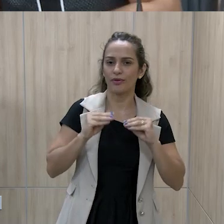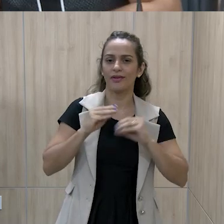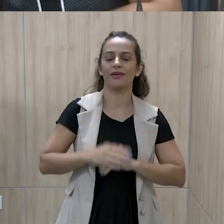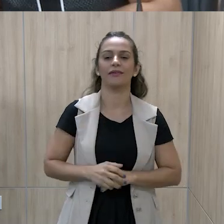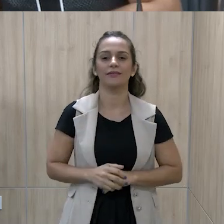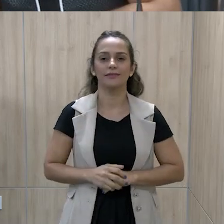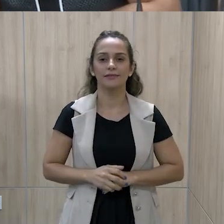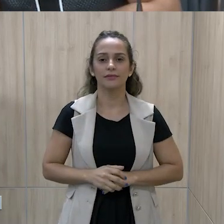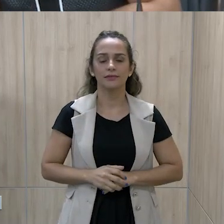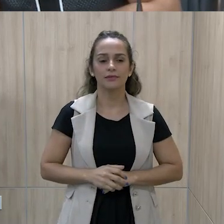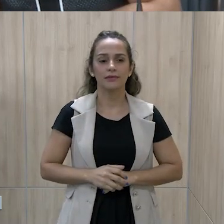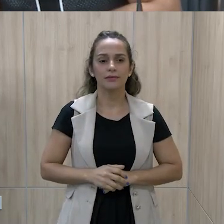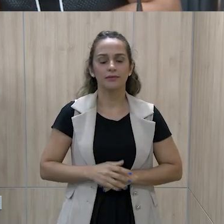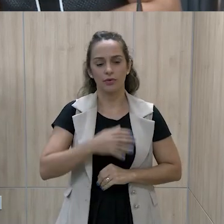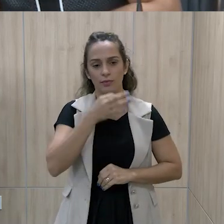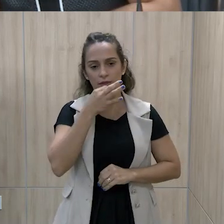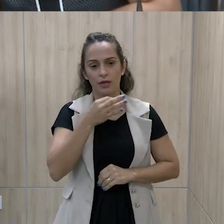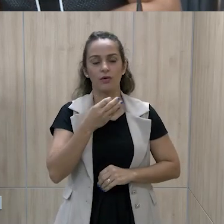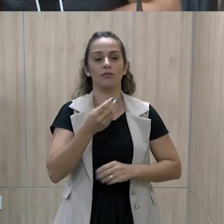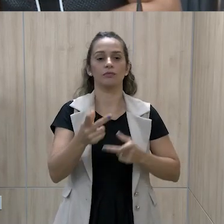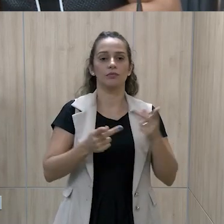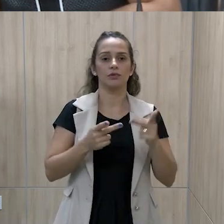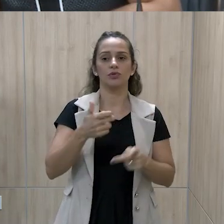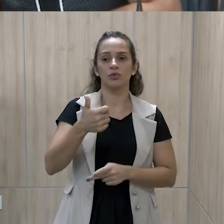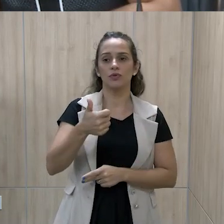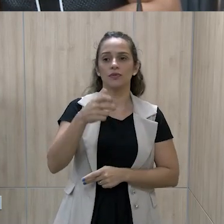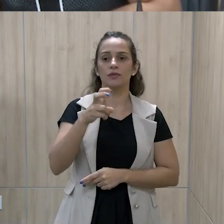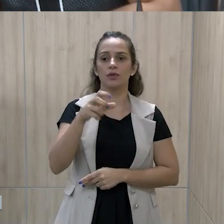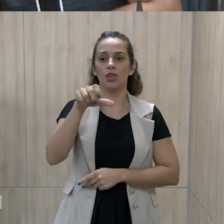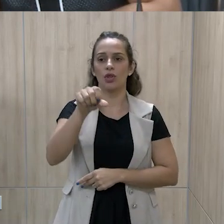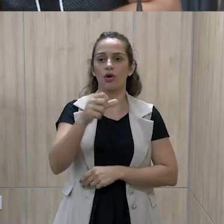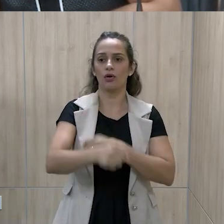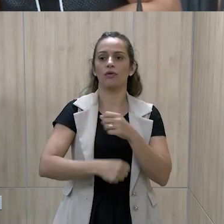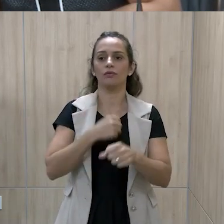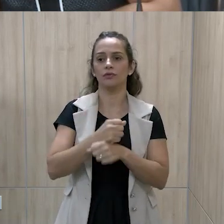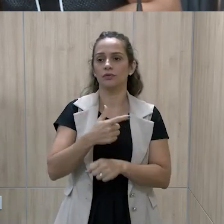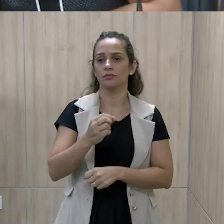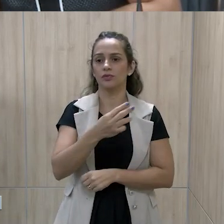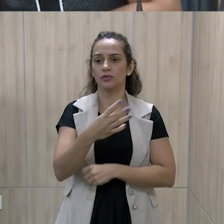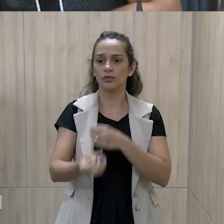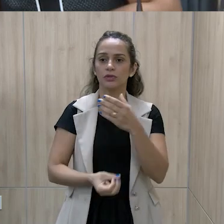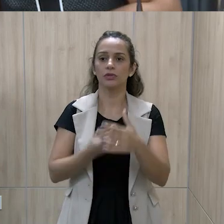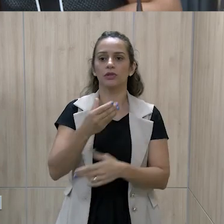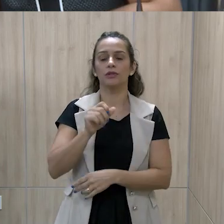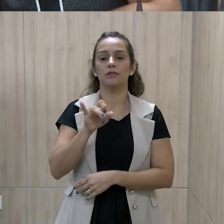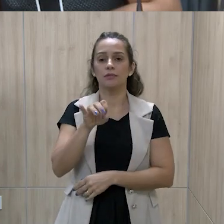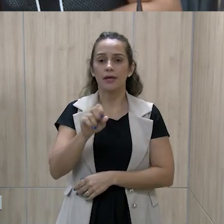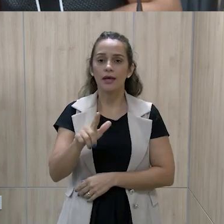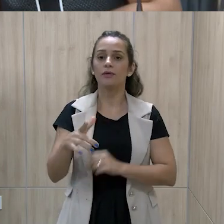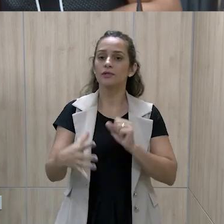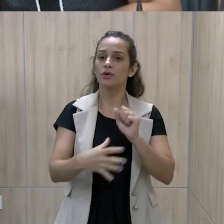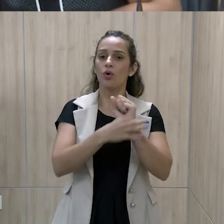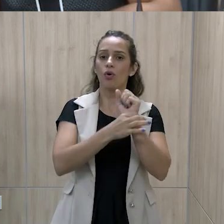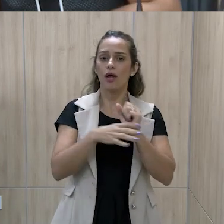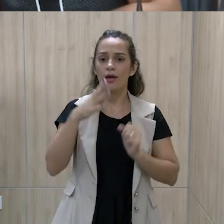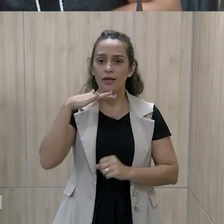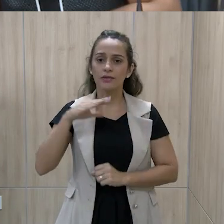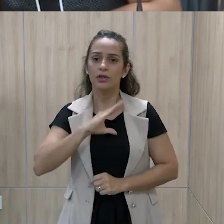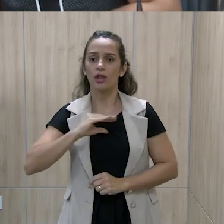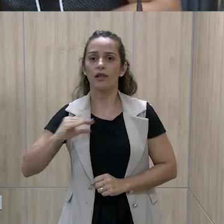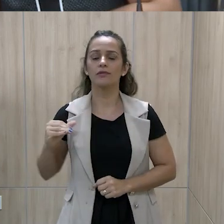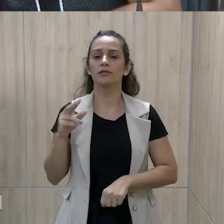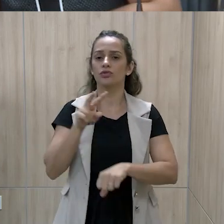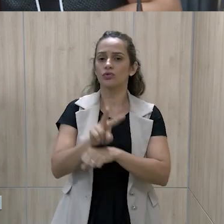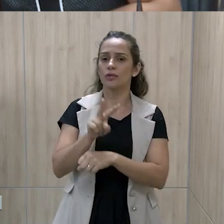Deputado Lucas o parecer no projeto 159 de 2023 a autoria Deputado Ismael Crispim que